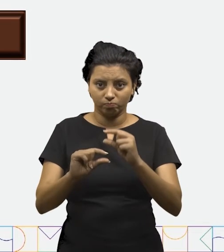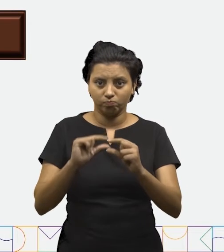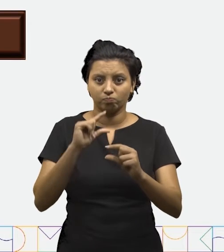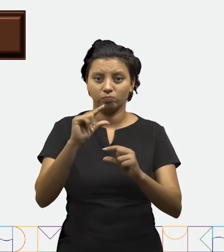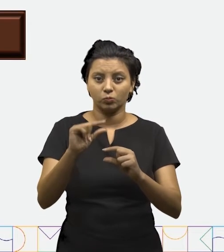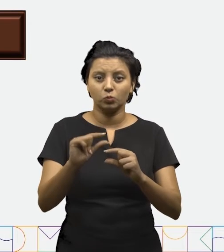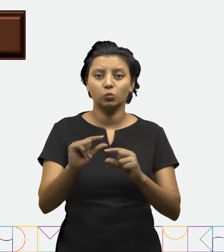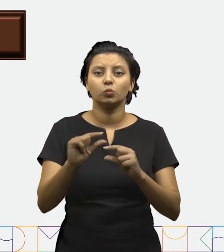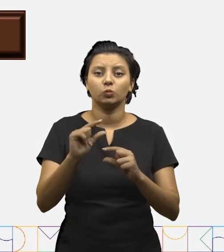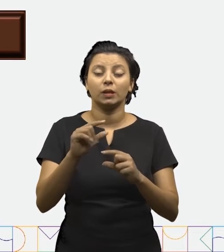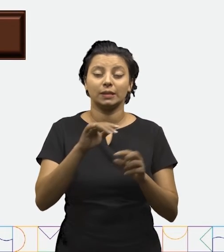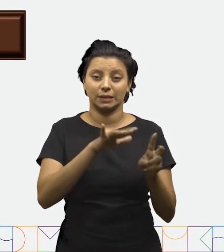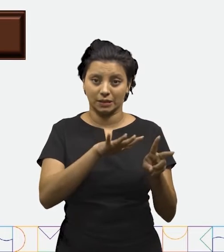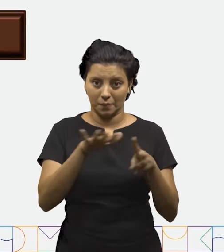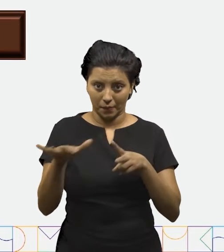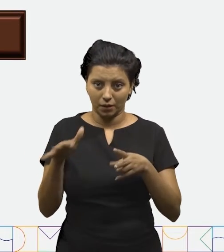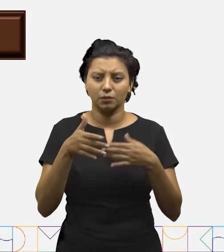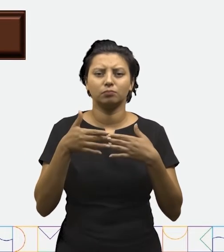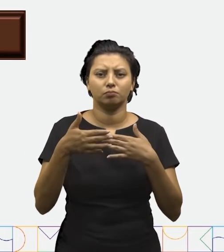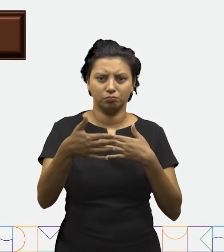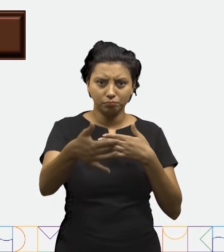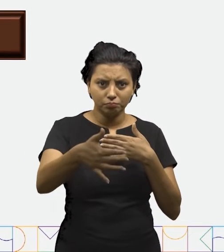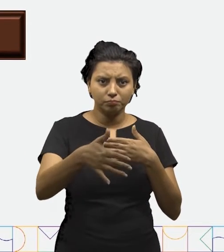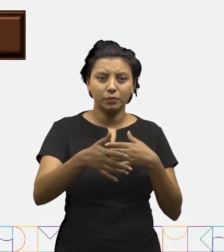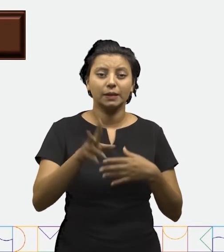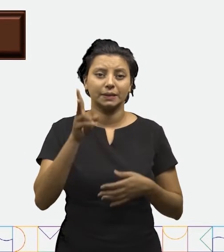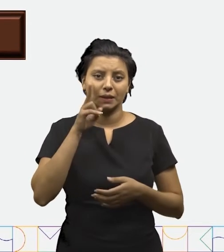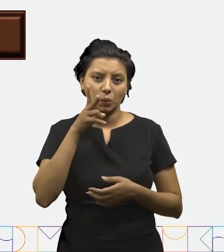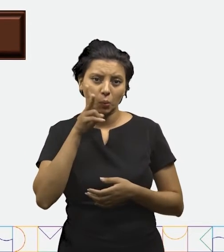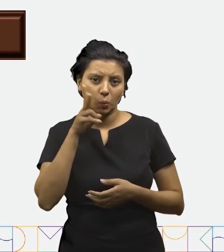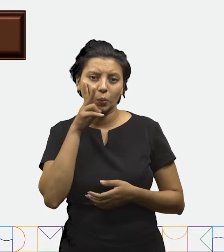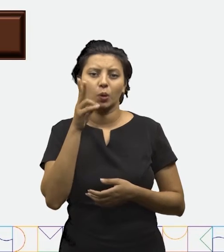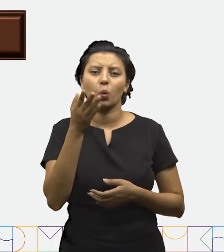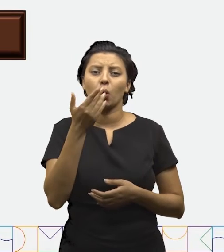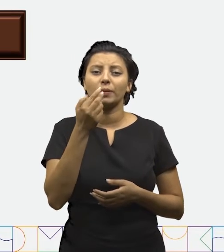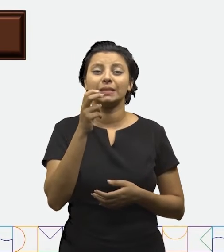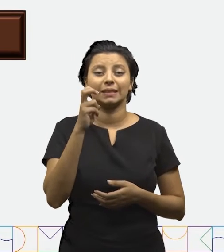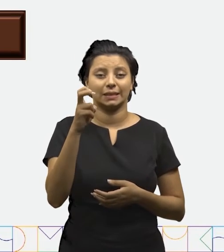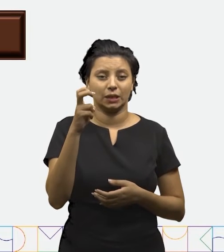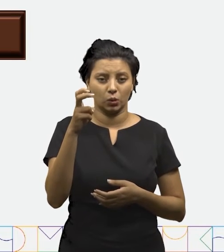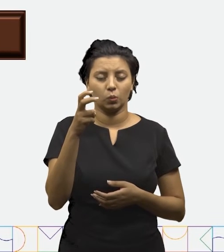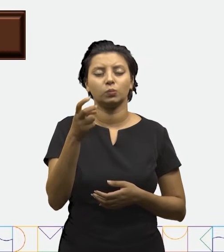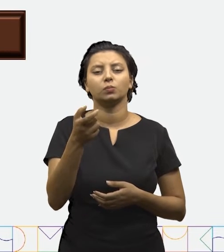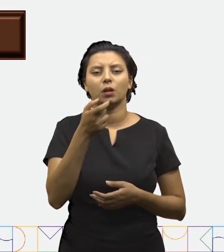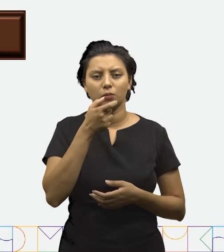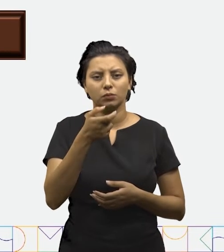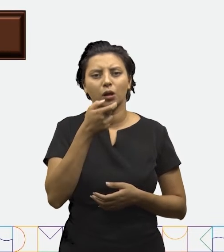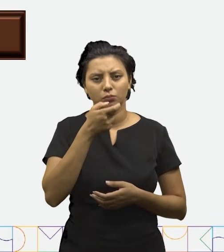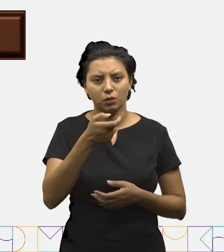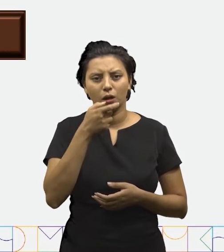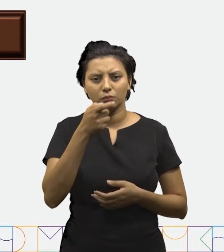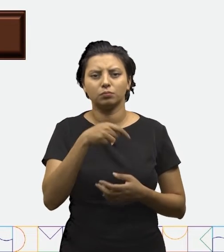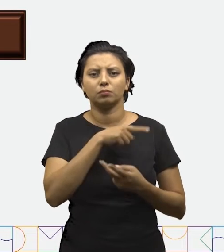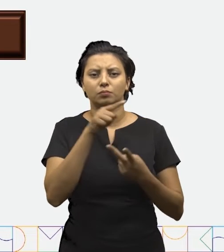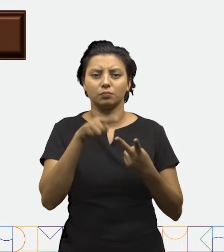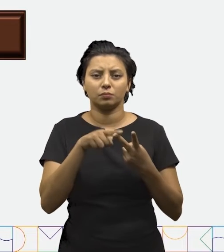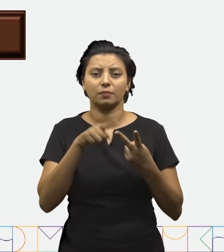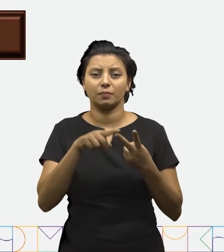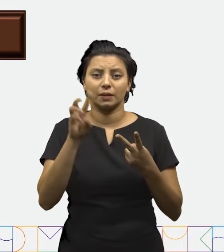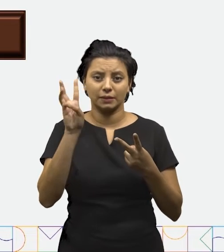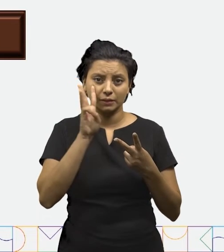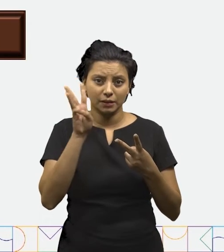essa quantidade durante a semana. Na segunda-feira, ela come 5 tabletes.